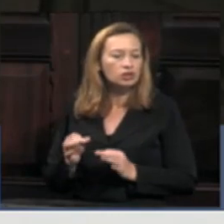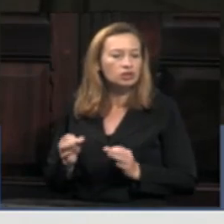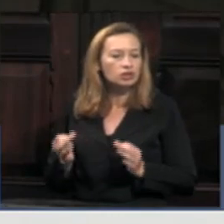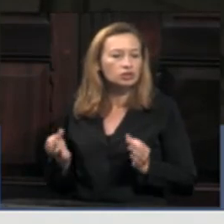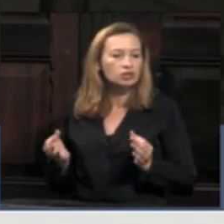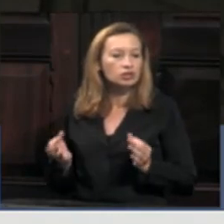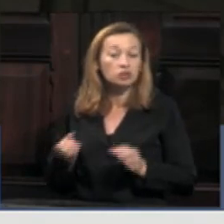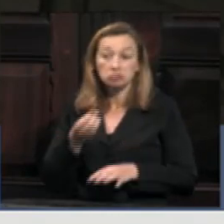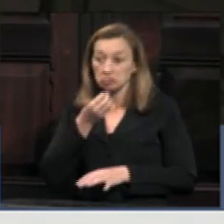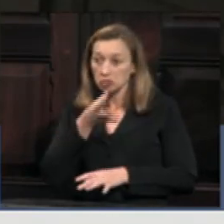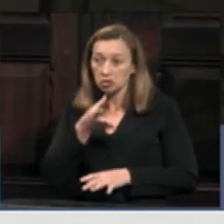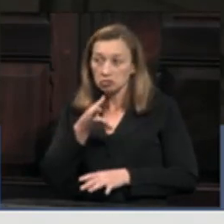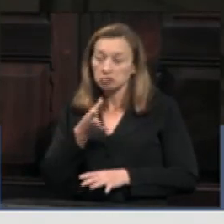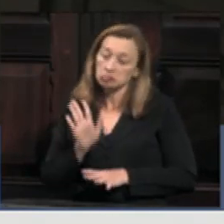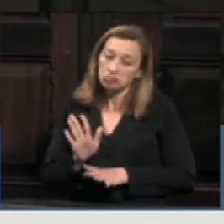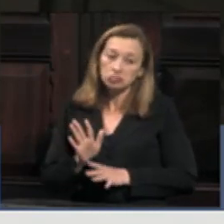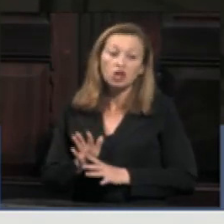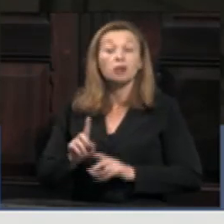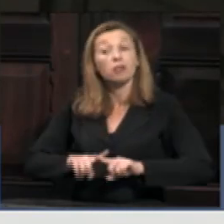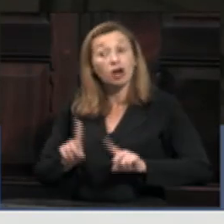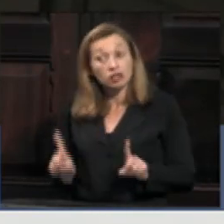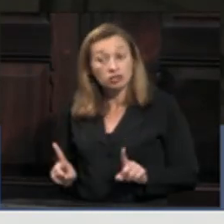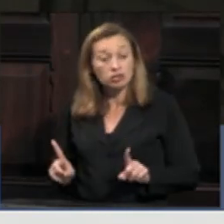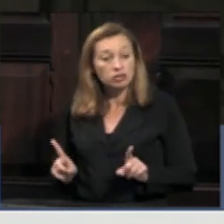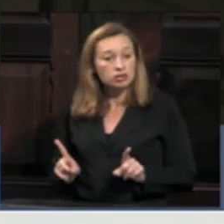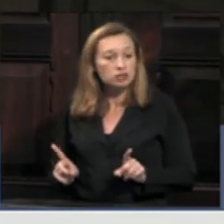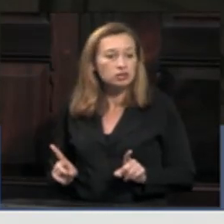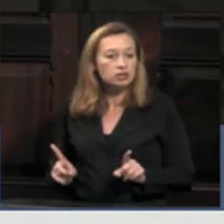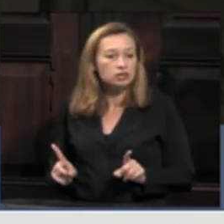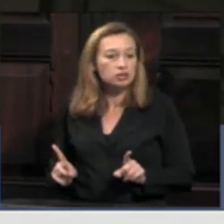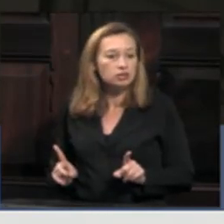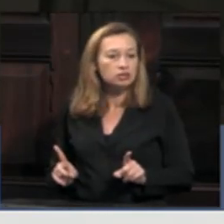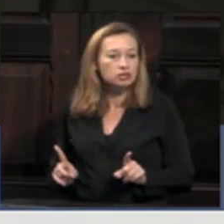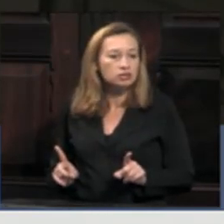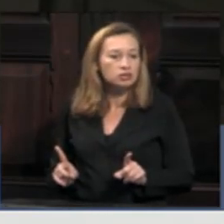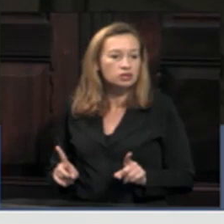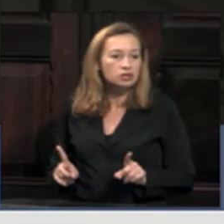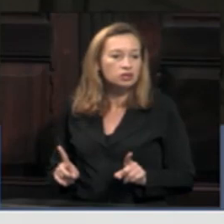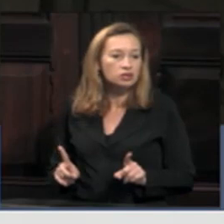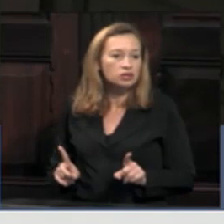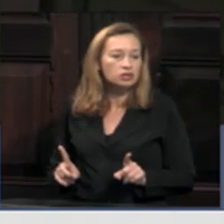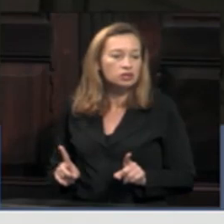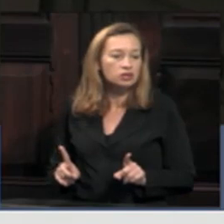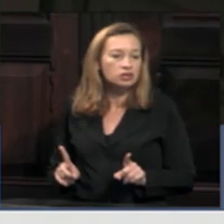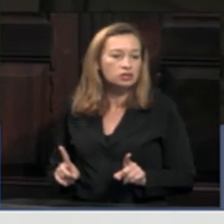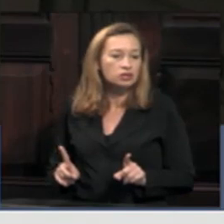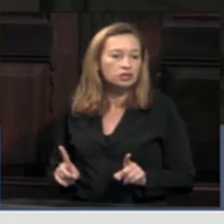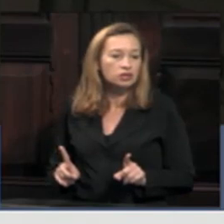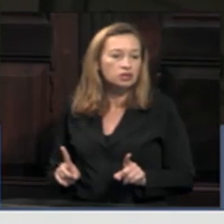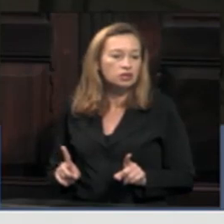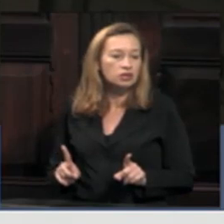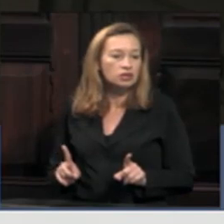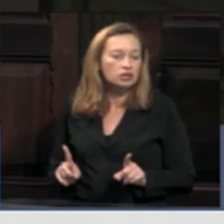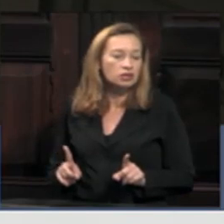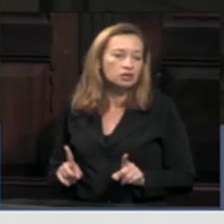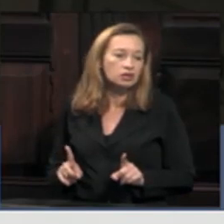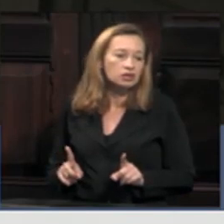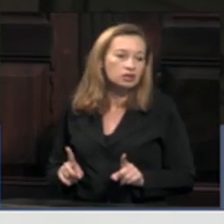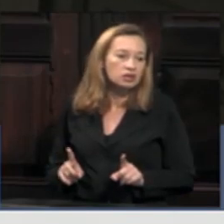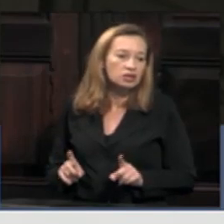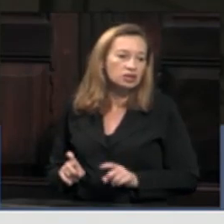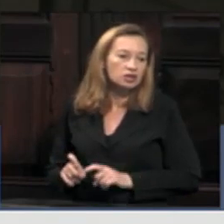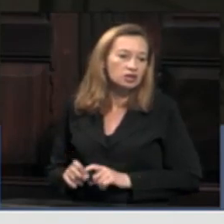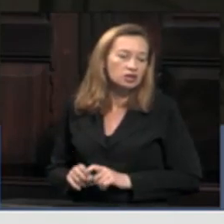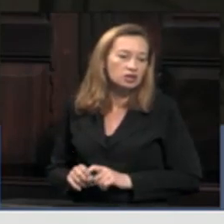de boas intenções, mas absolutamente improvável a possibilidade